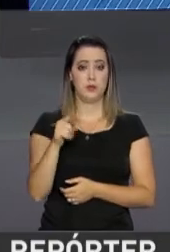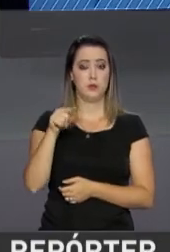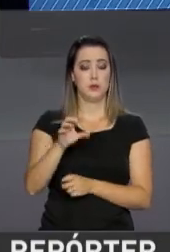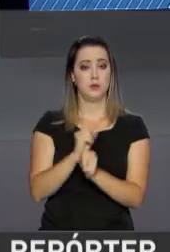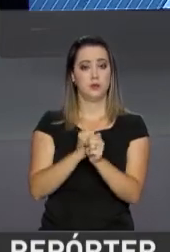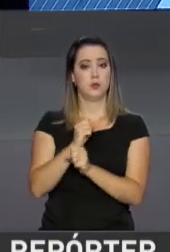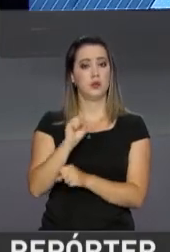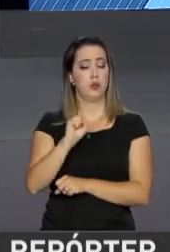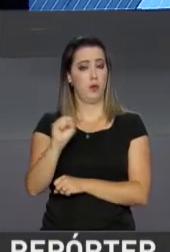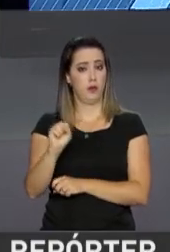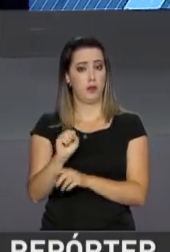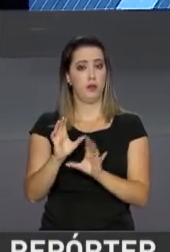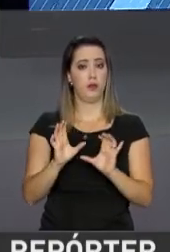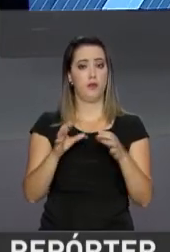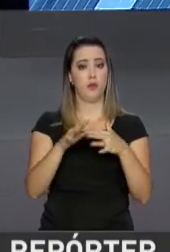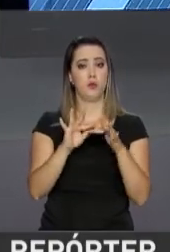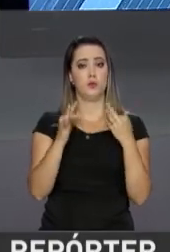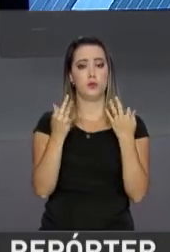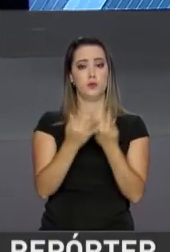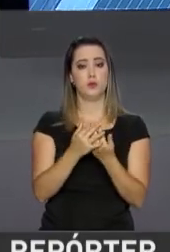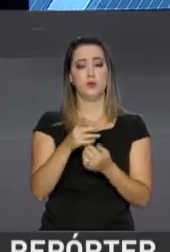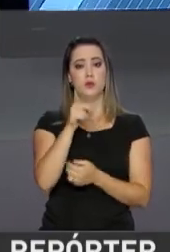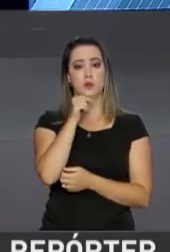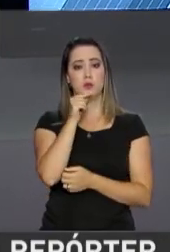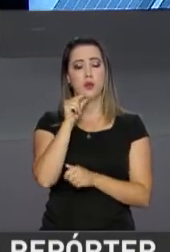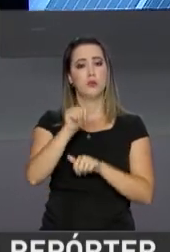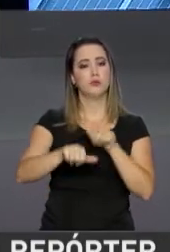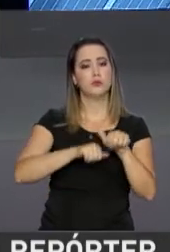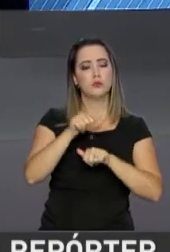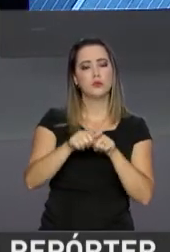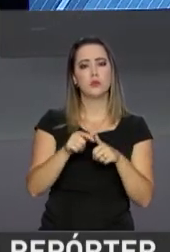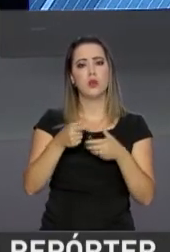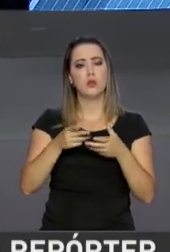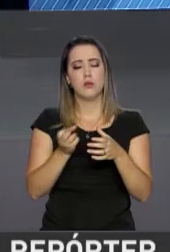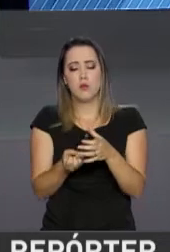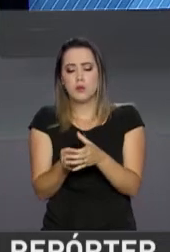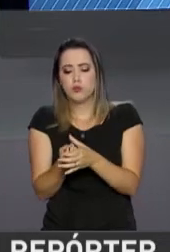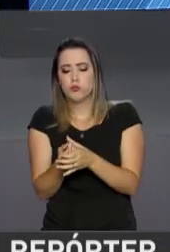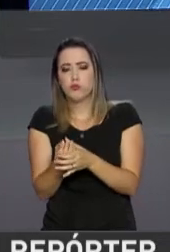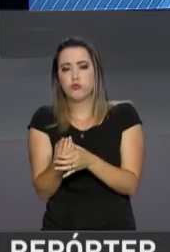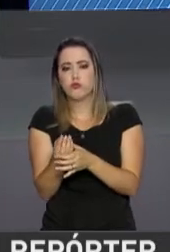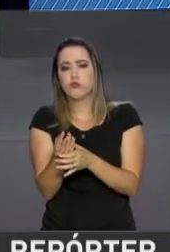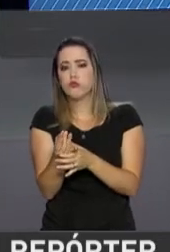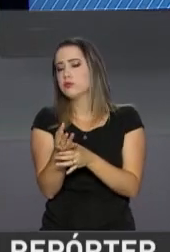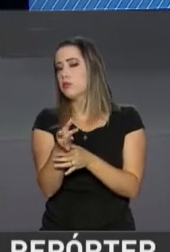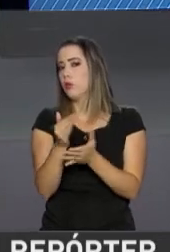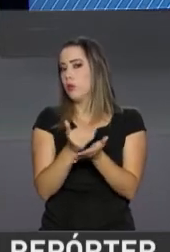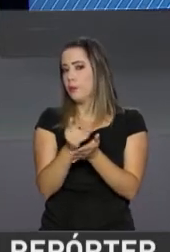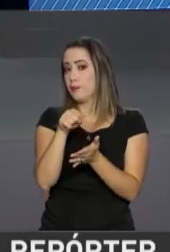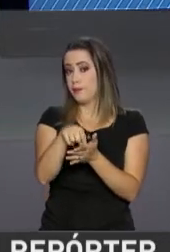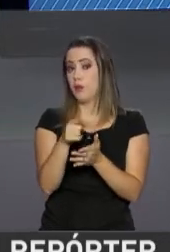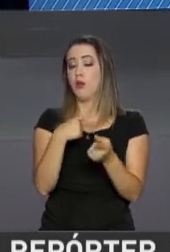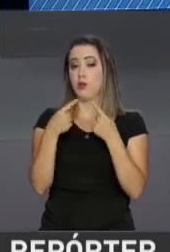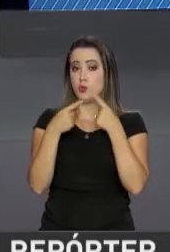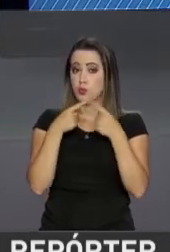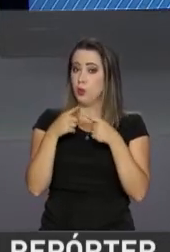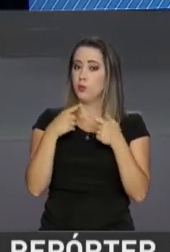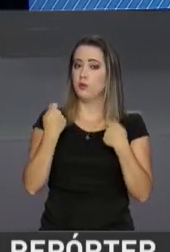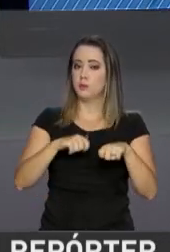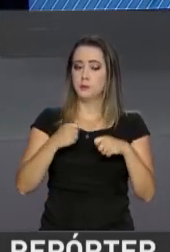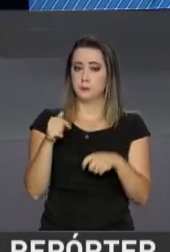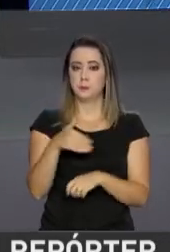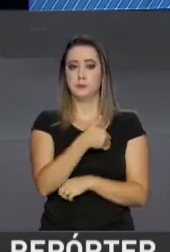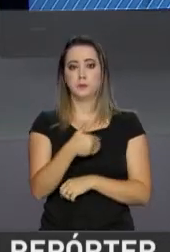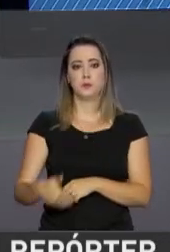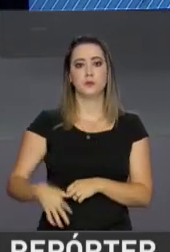8ª edição do fórum mundial da água a recuperação de nascentes é um dos temas que serão discutidos por aqui os governos